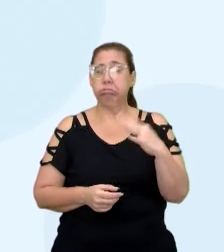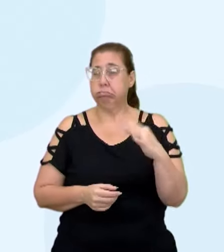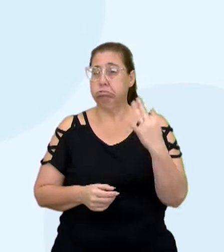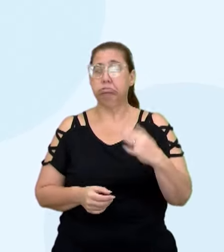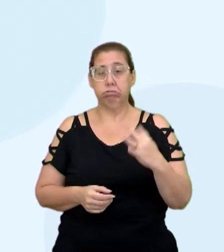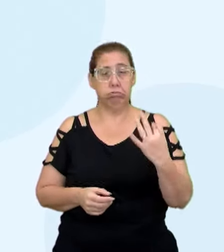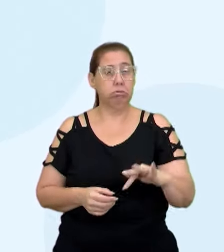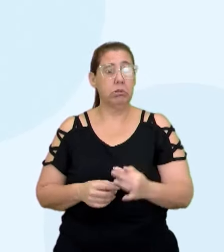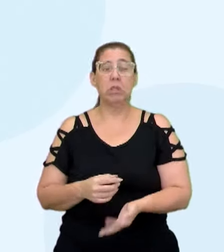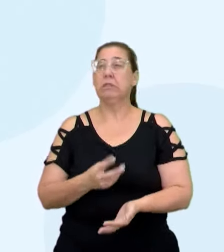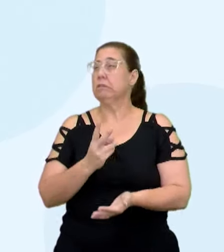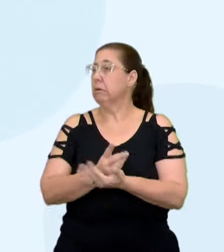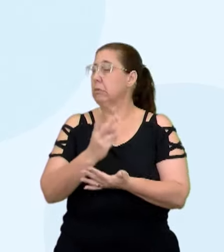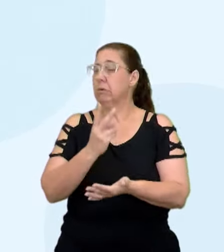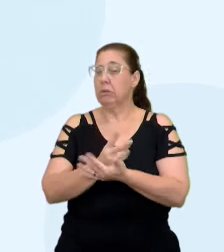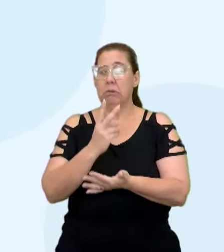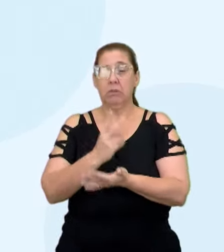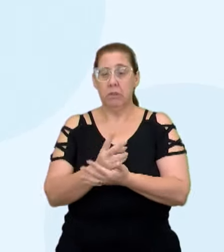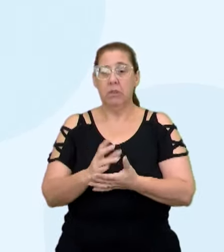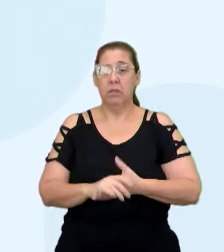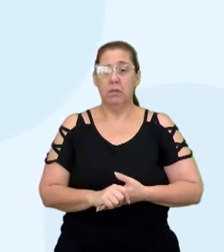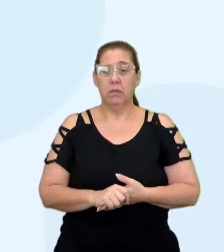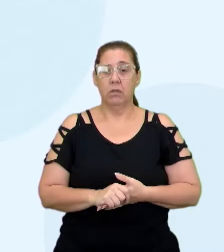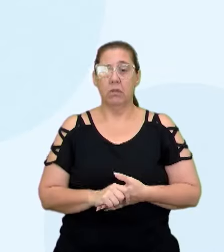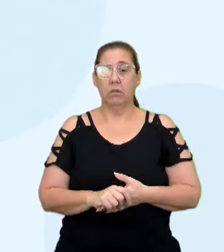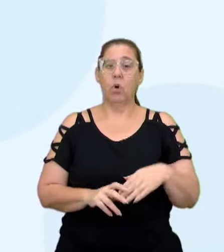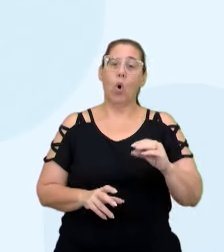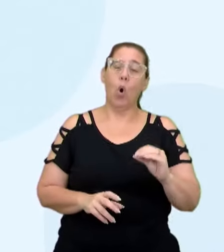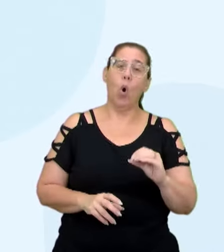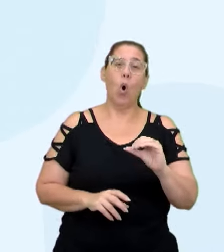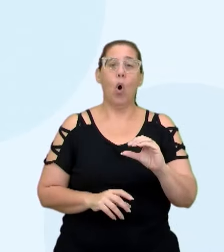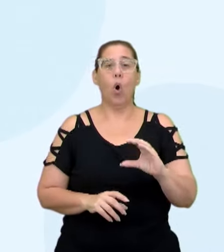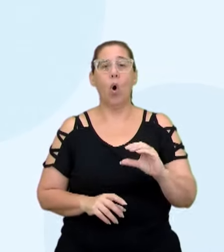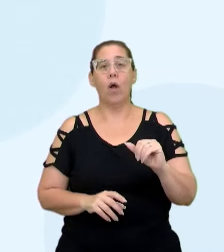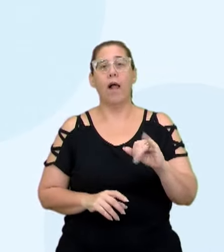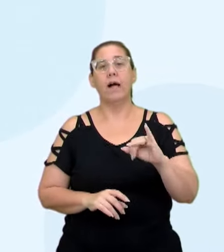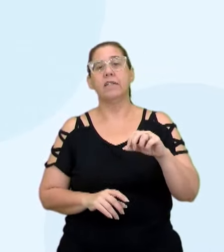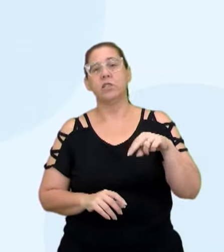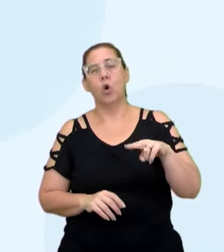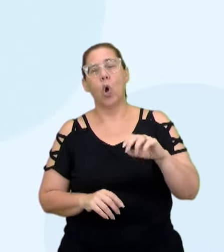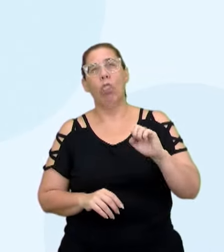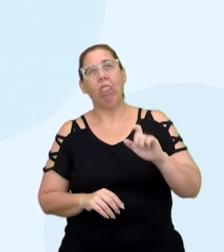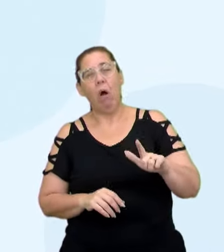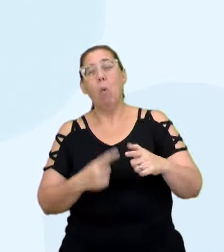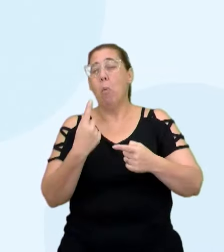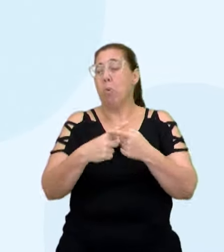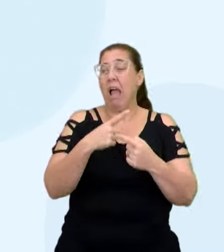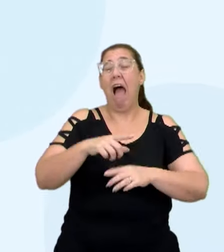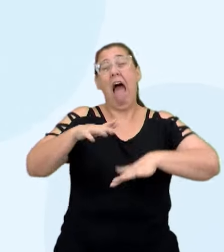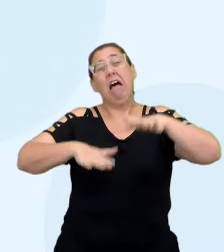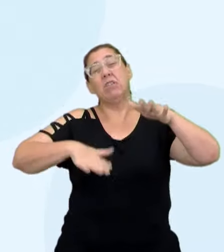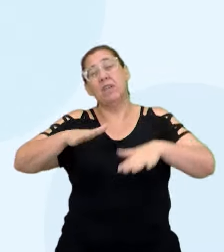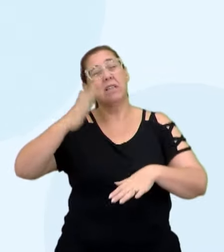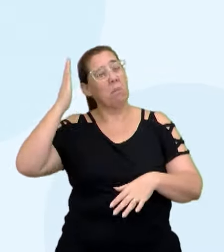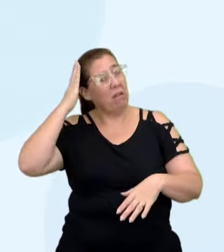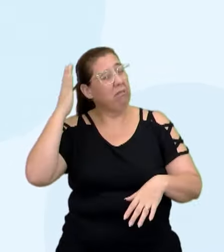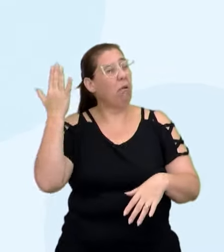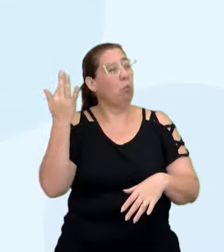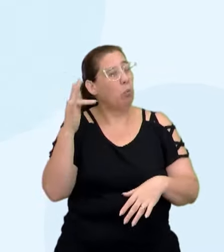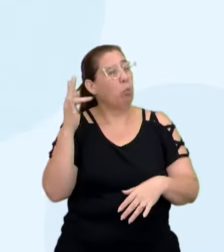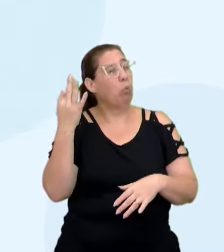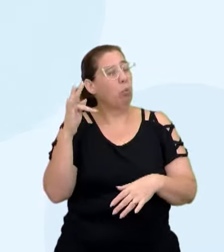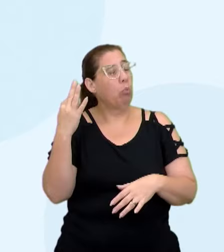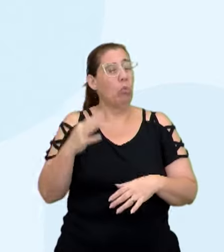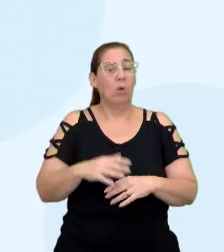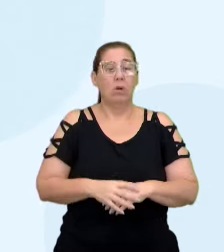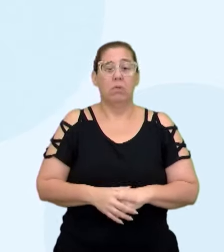quando, né? Ocasional é porque ela não dá sempre, né? Mas de vez em quando ela tava ali com uma dorzinha de cabeça. Sem